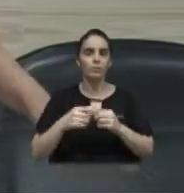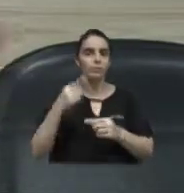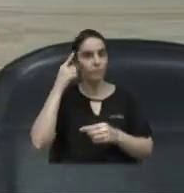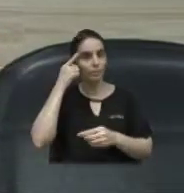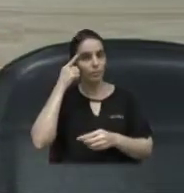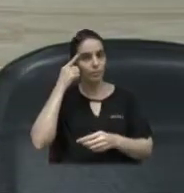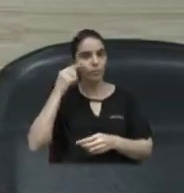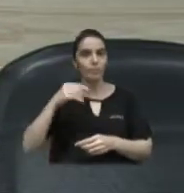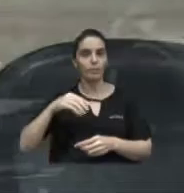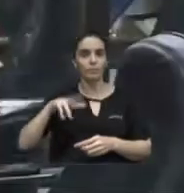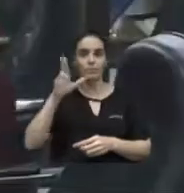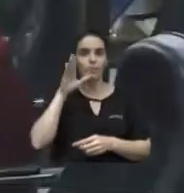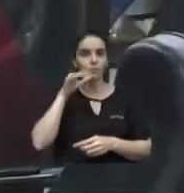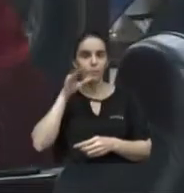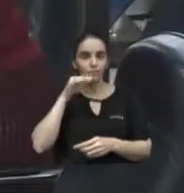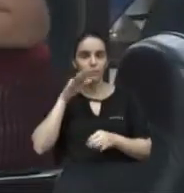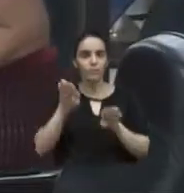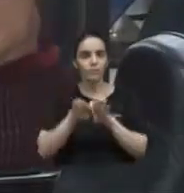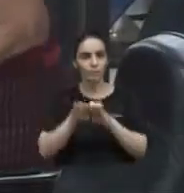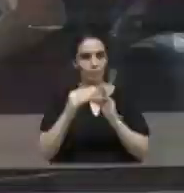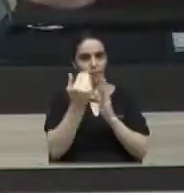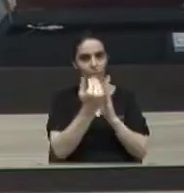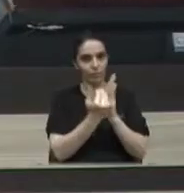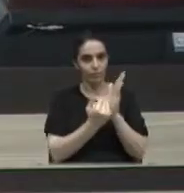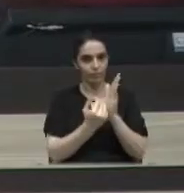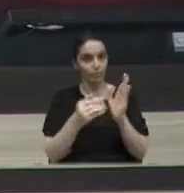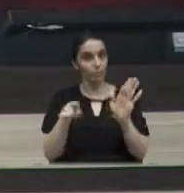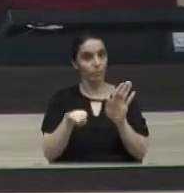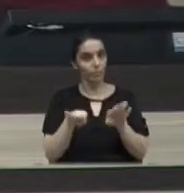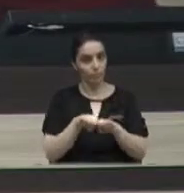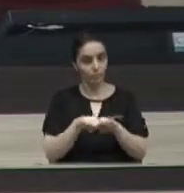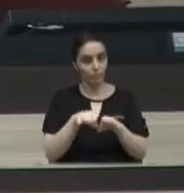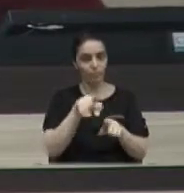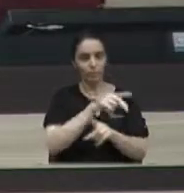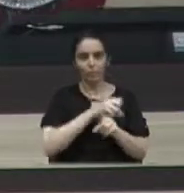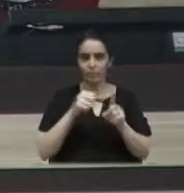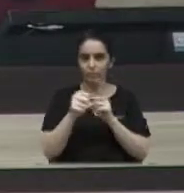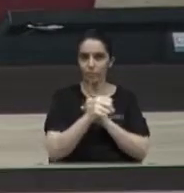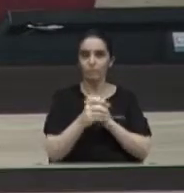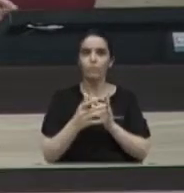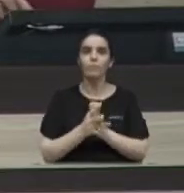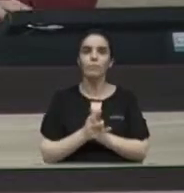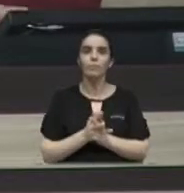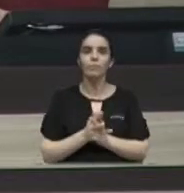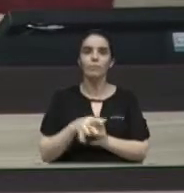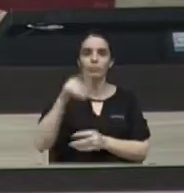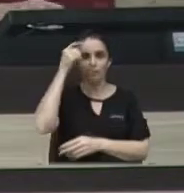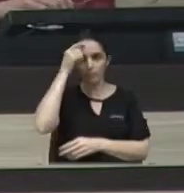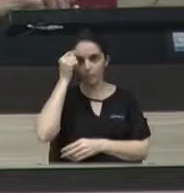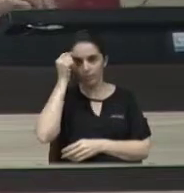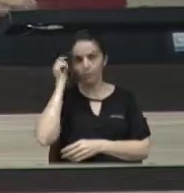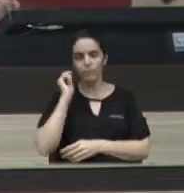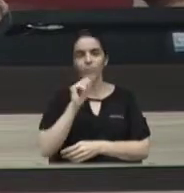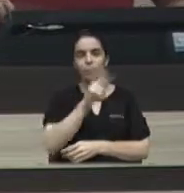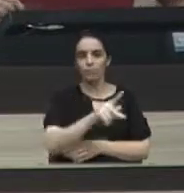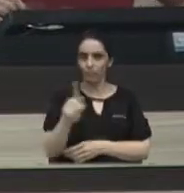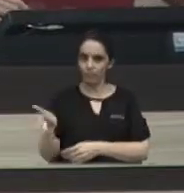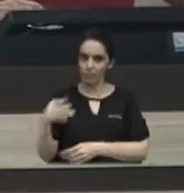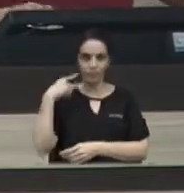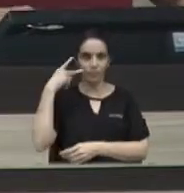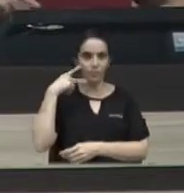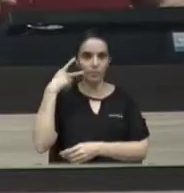programas sociais. Muito obrigada, senhor presidente. Com a palavra, vereador Anderson Pereira. Senhor presidente, senhores